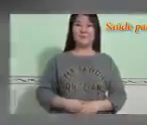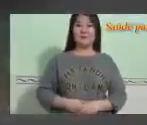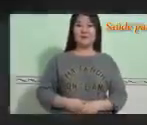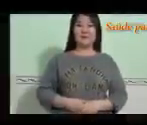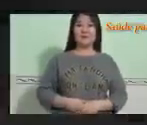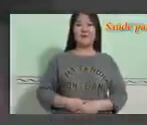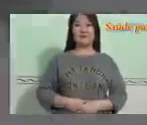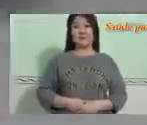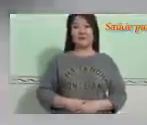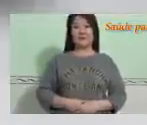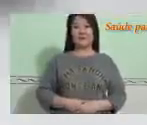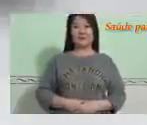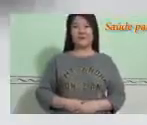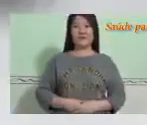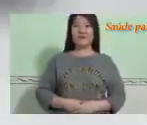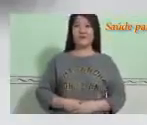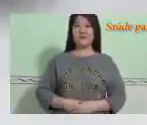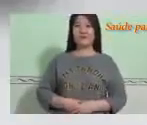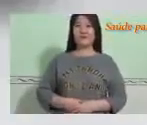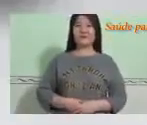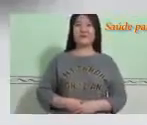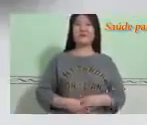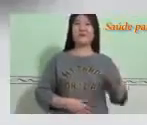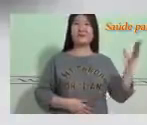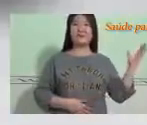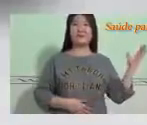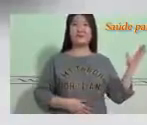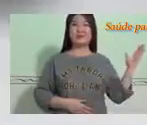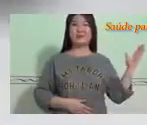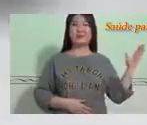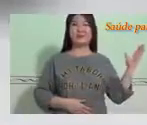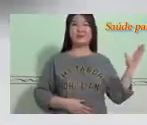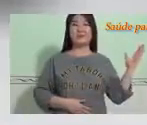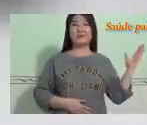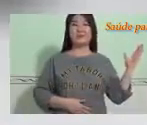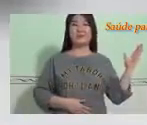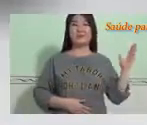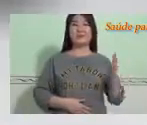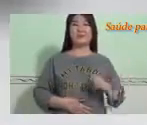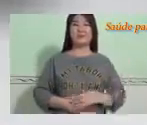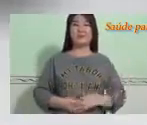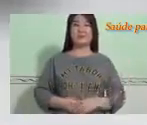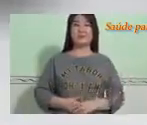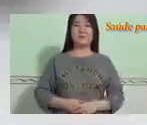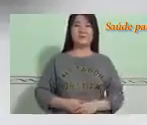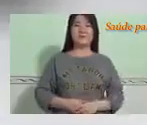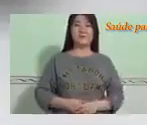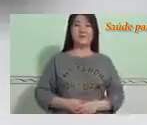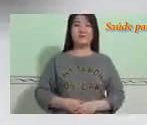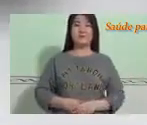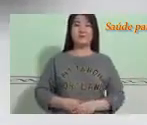Saiba como identificar os primeiros sintomas de AIDS. Ponto, o que é um resultado falso ou negativo? Ponto de interrogação.